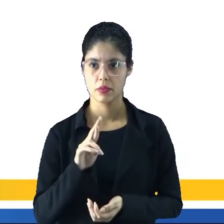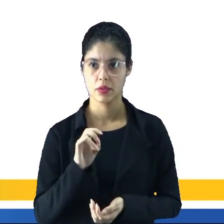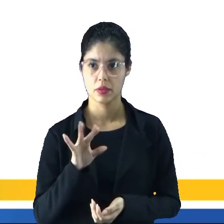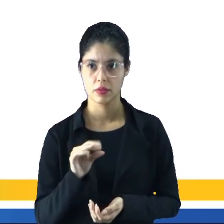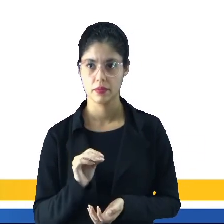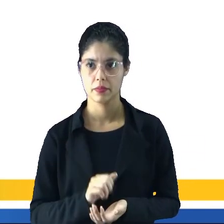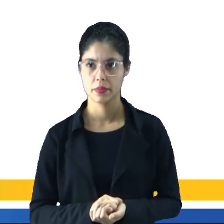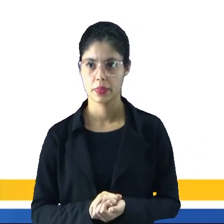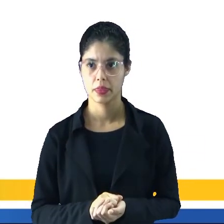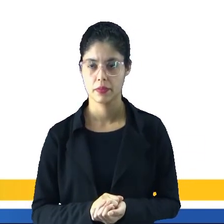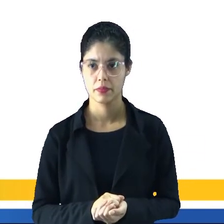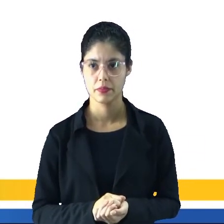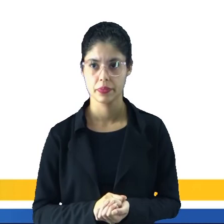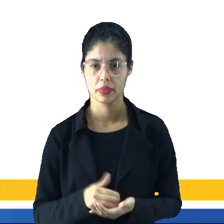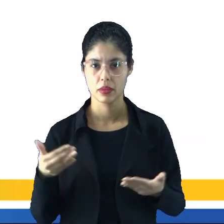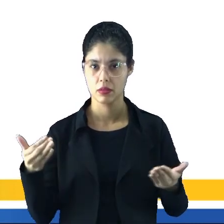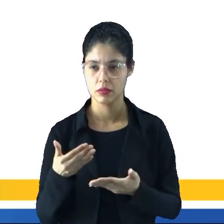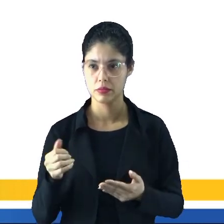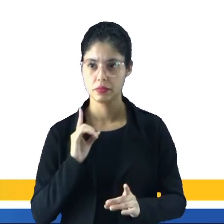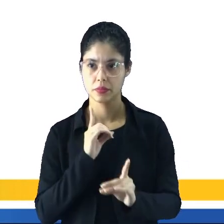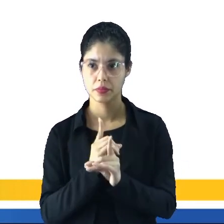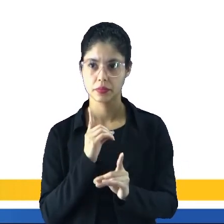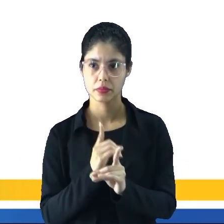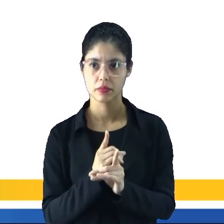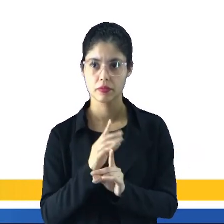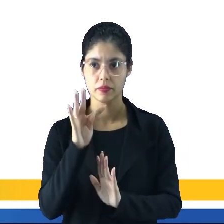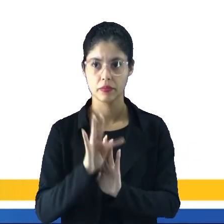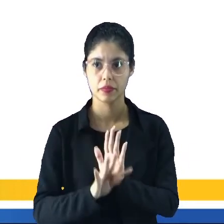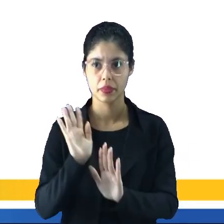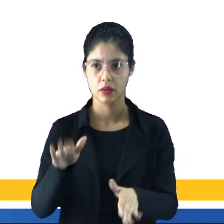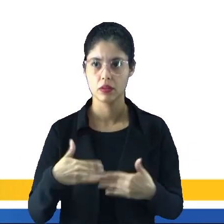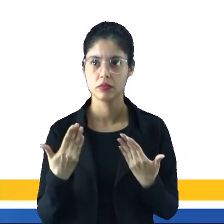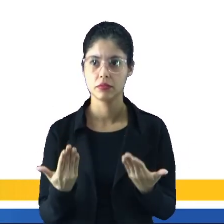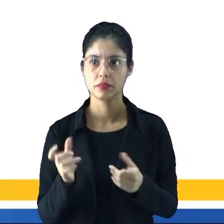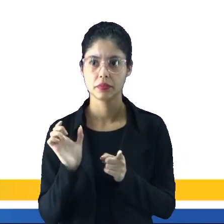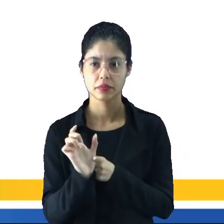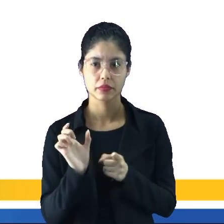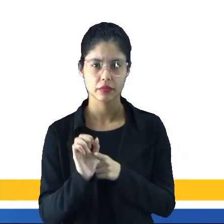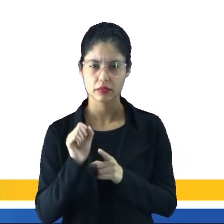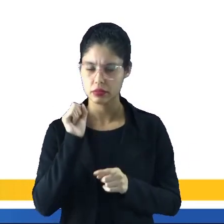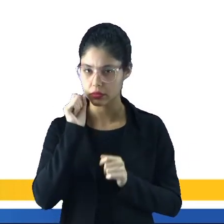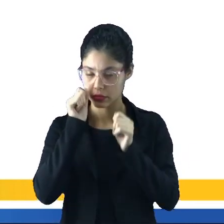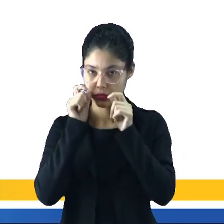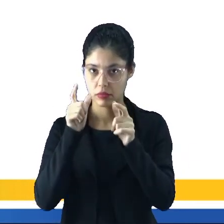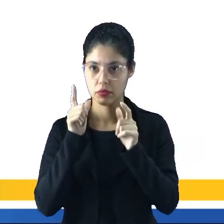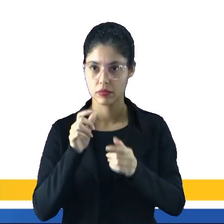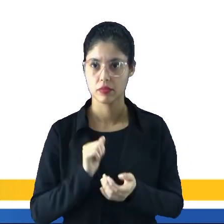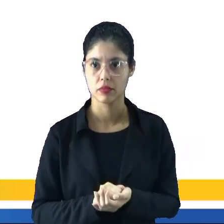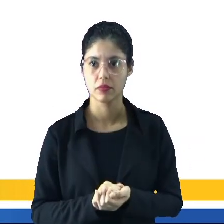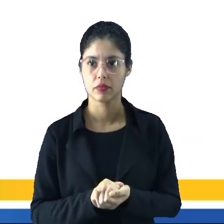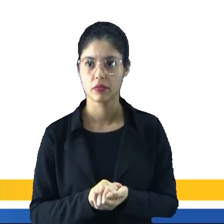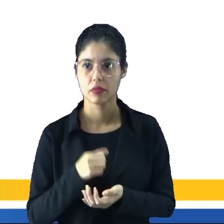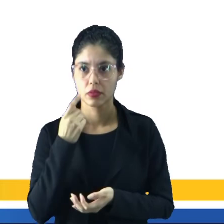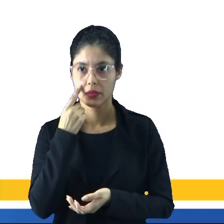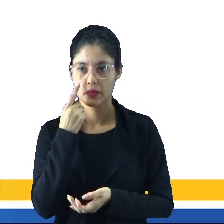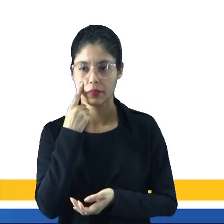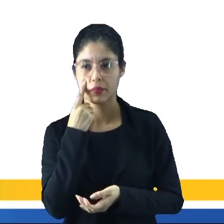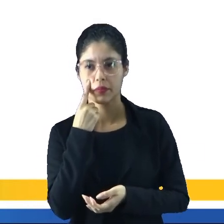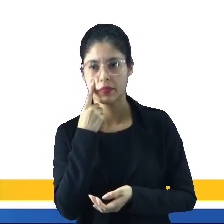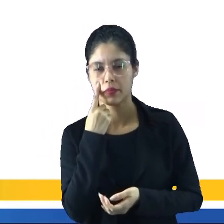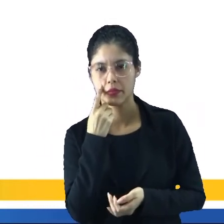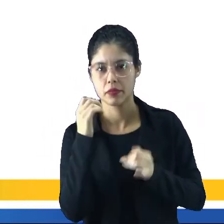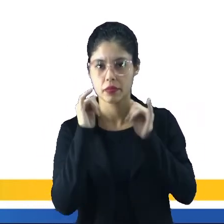britânico. Vamos agora identificar no texto quais são essas palavras de alerta, porque olha só,